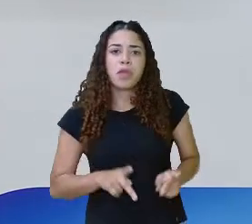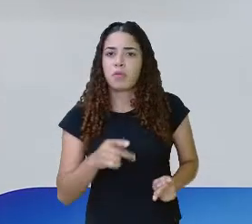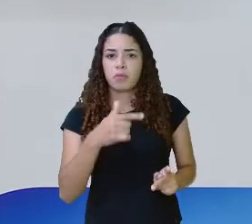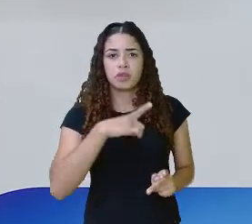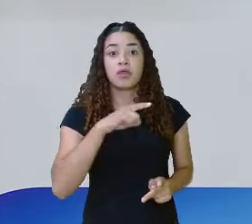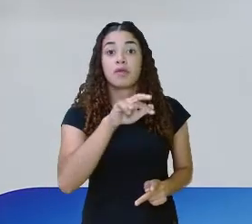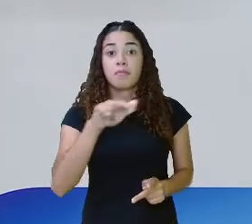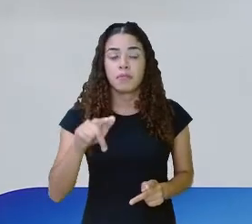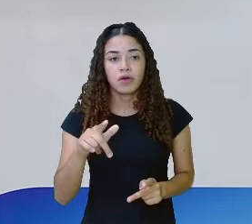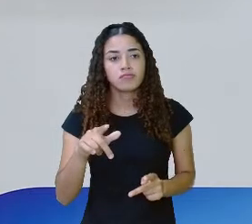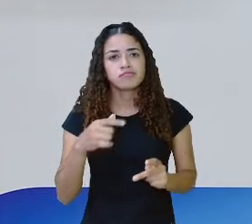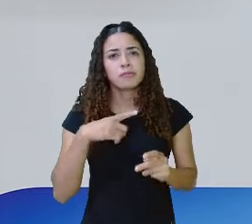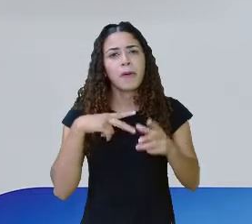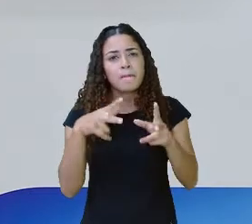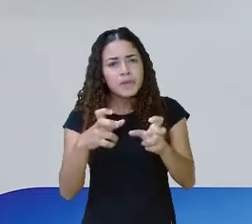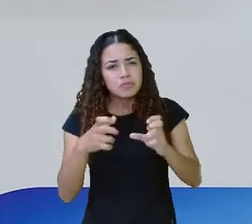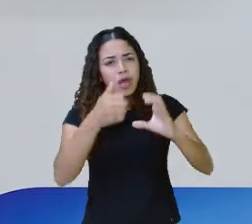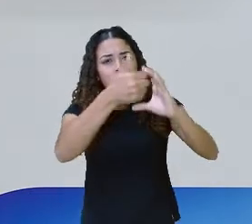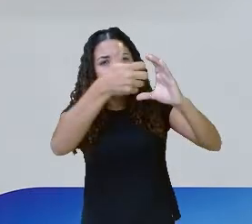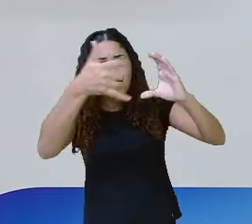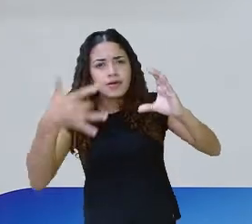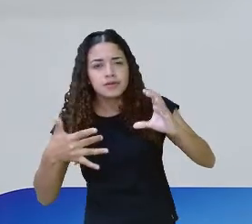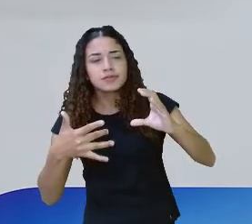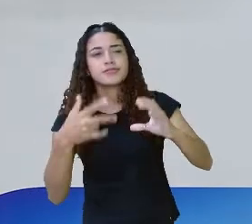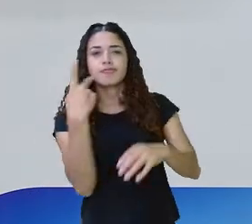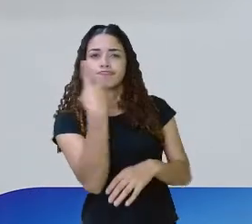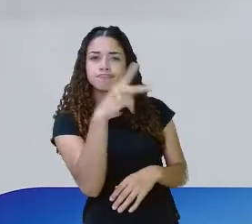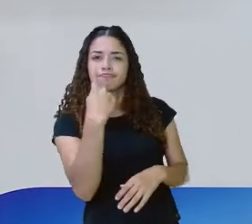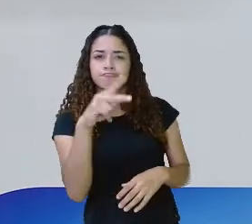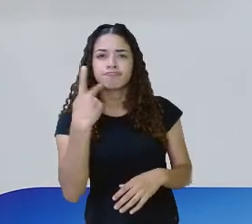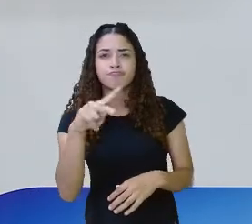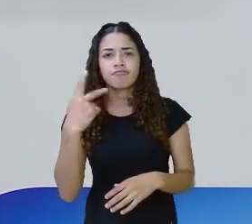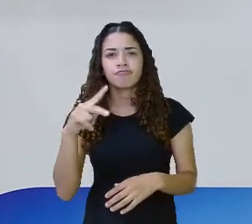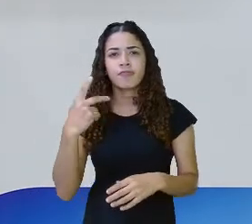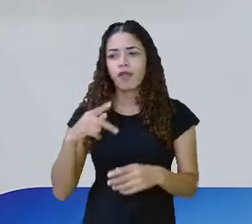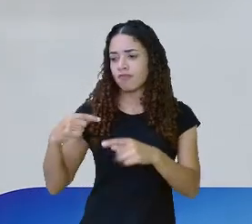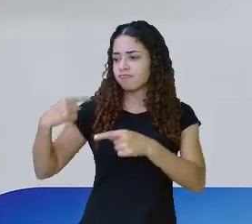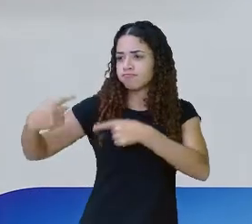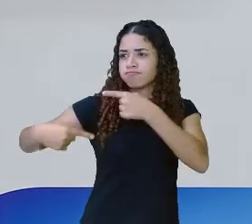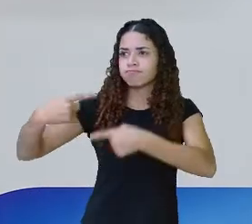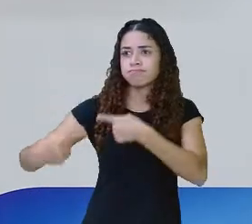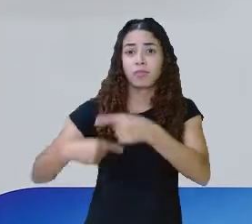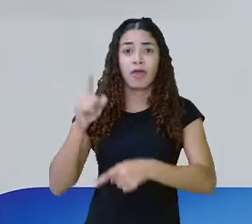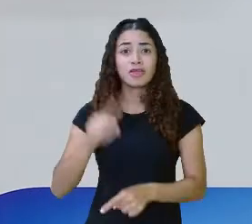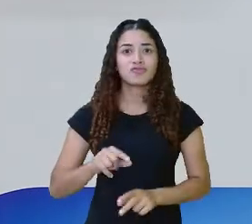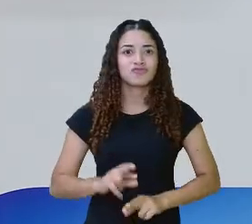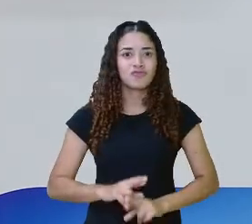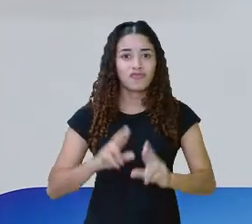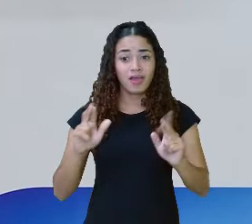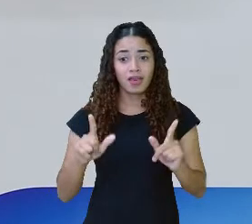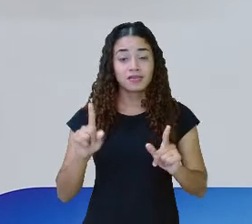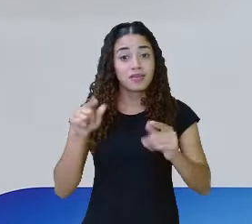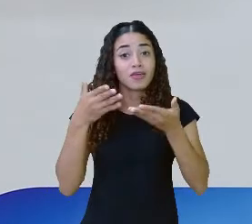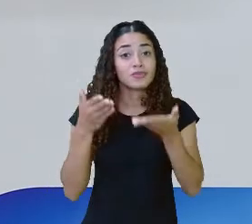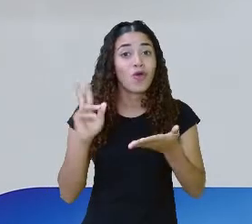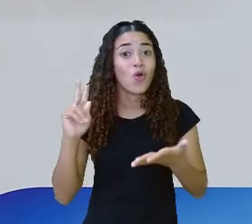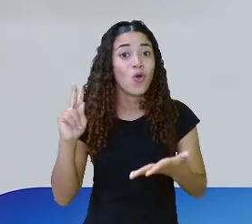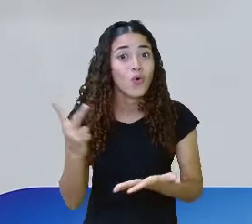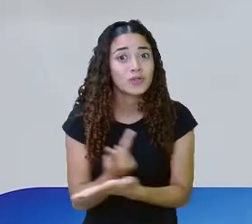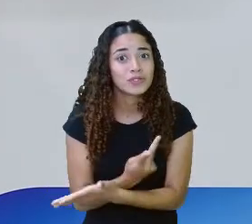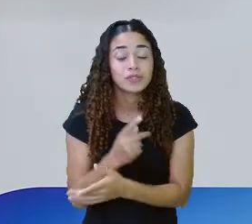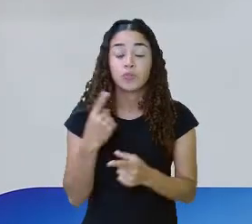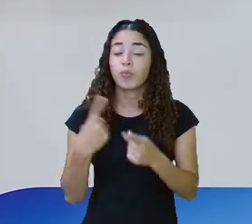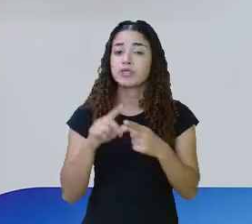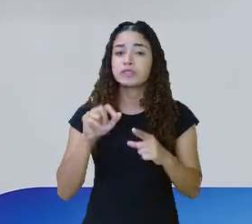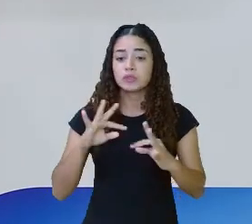que cada um deles herdou do papai e da mamãe podem ser diferentes. E é isso que acontece, né? Porque se for todo